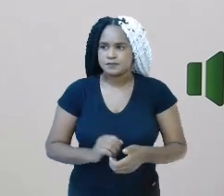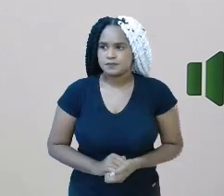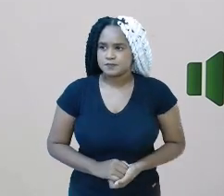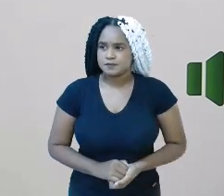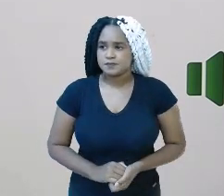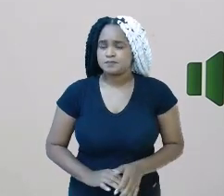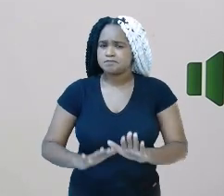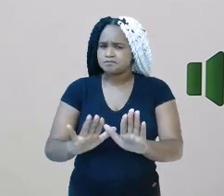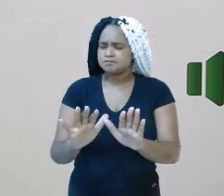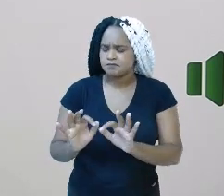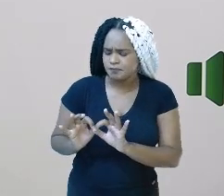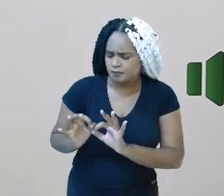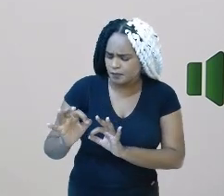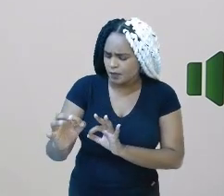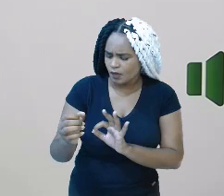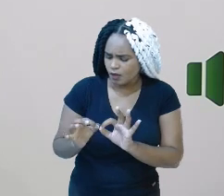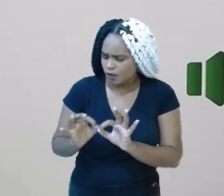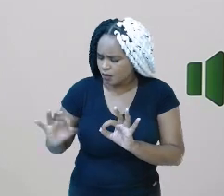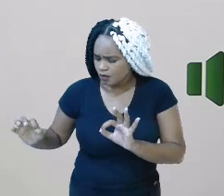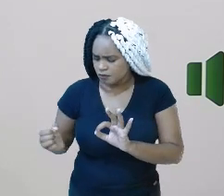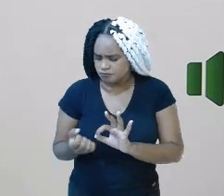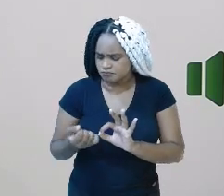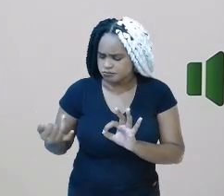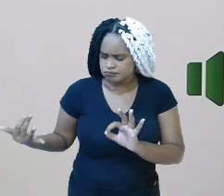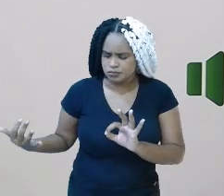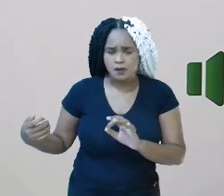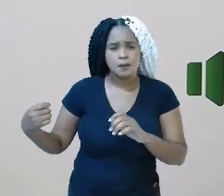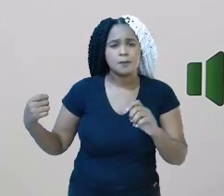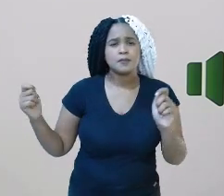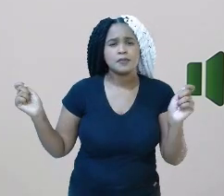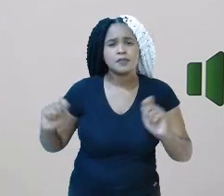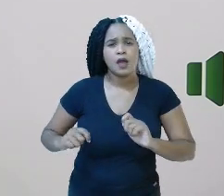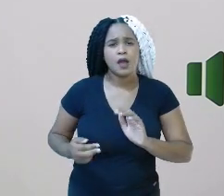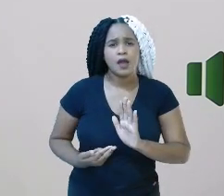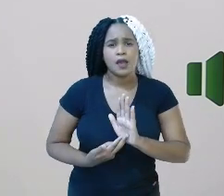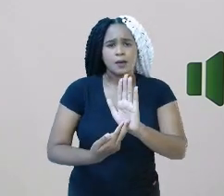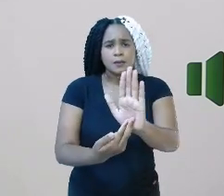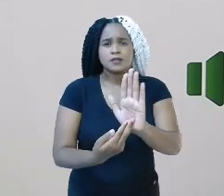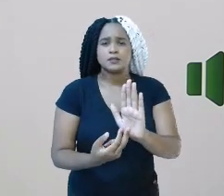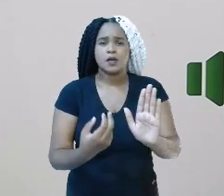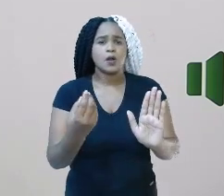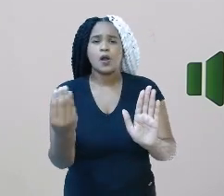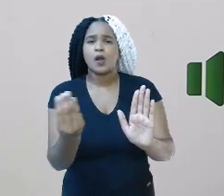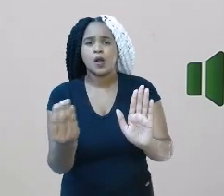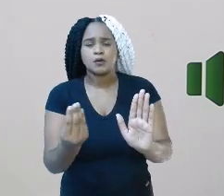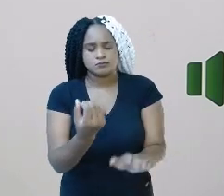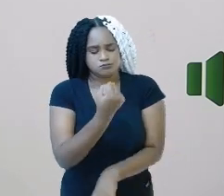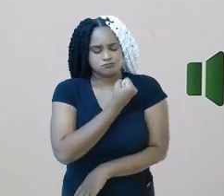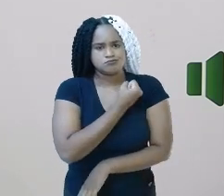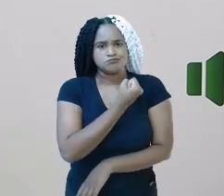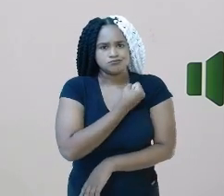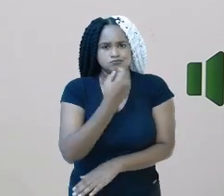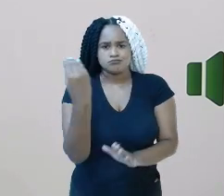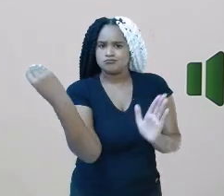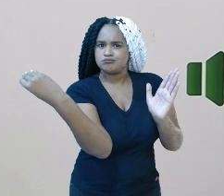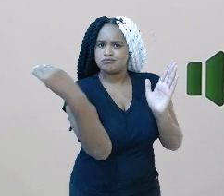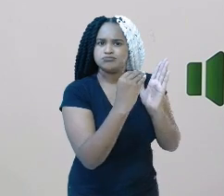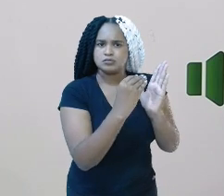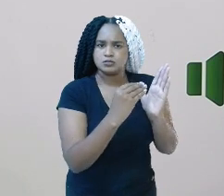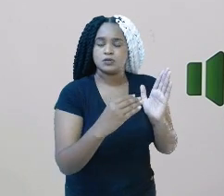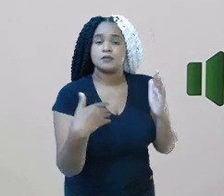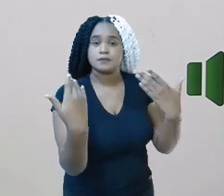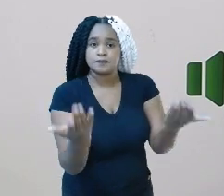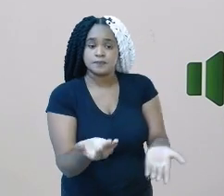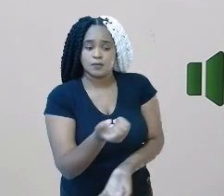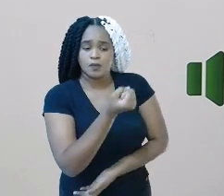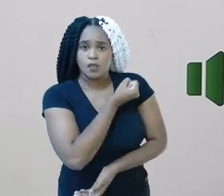essas medições, elas podem ser representadas numericamente. E é a partir dessa